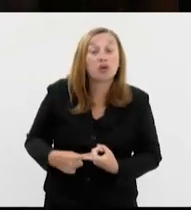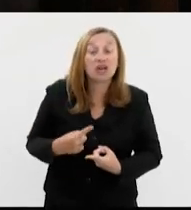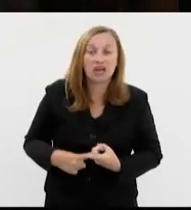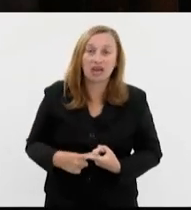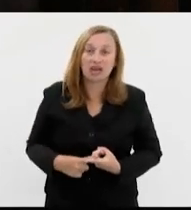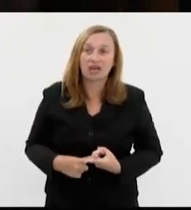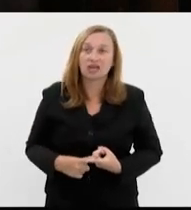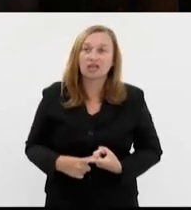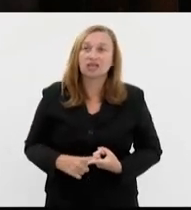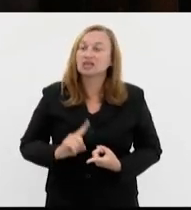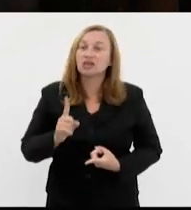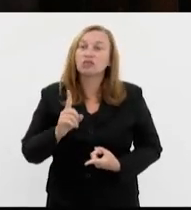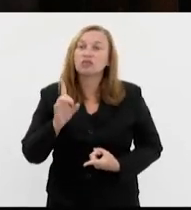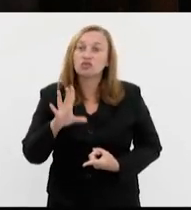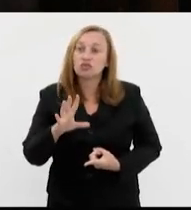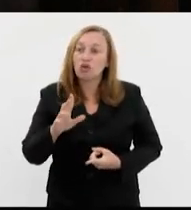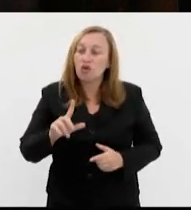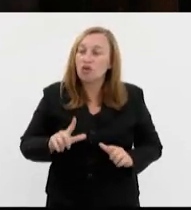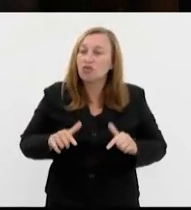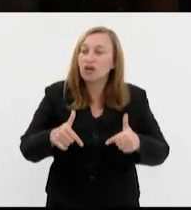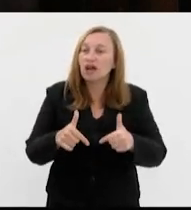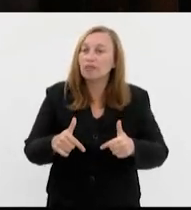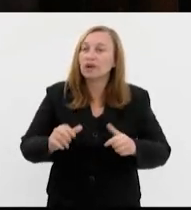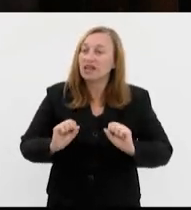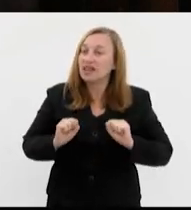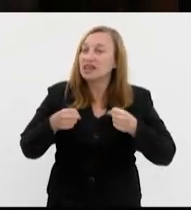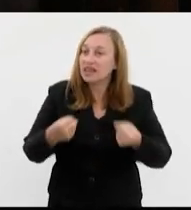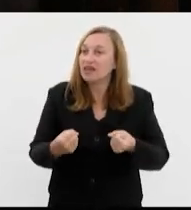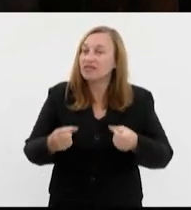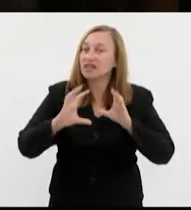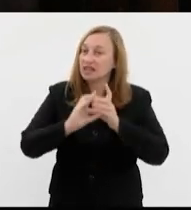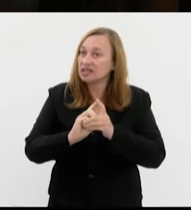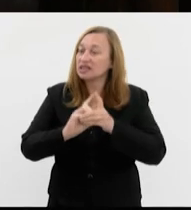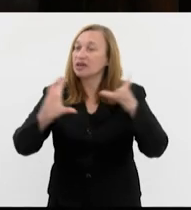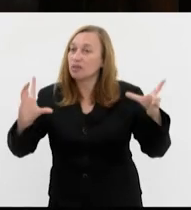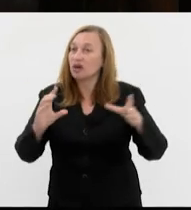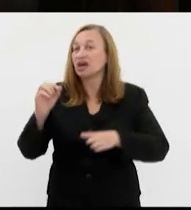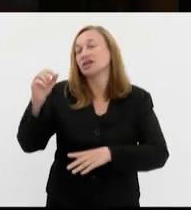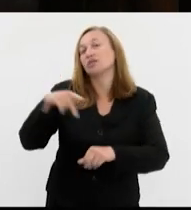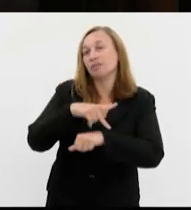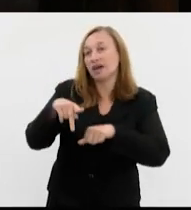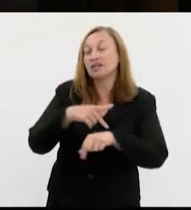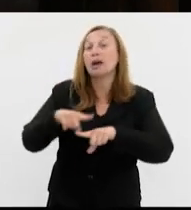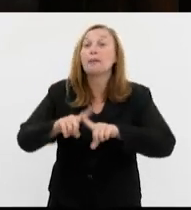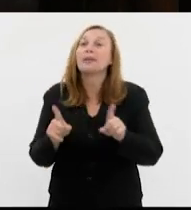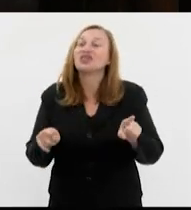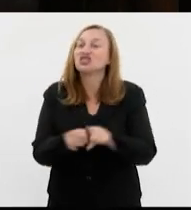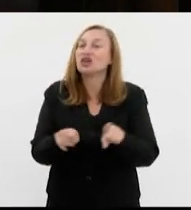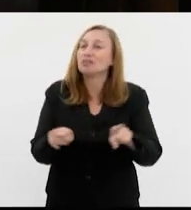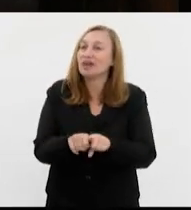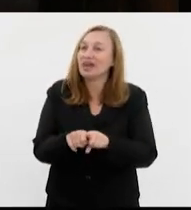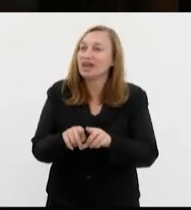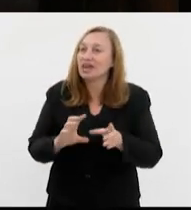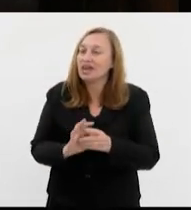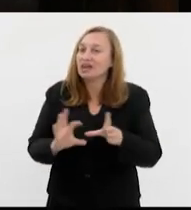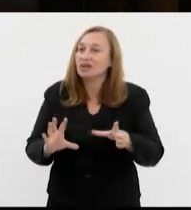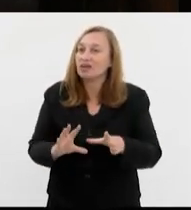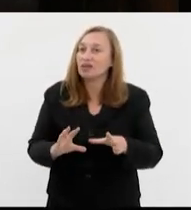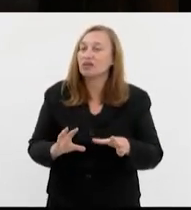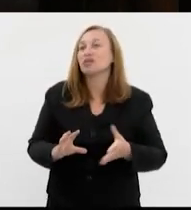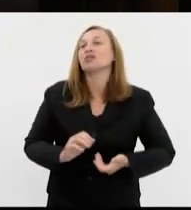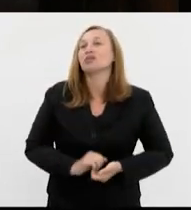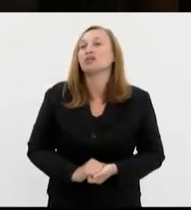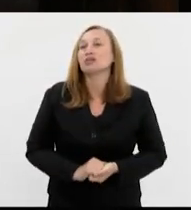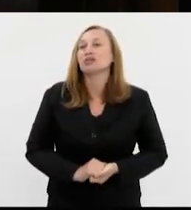só colocou a sua cara a tapa para defender de forma democrática o nosso país, mas também disponibilizou de seu recurso